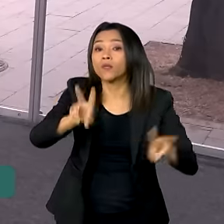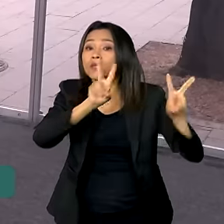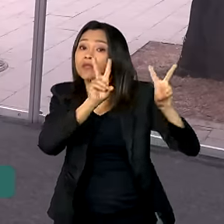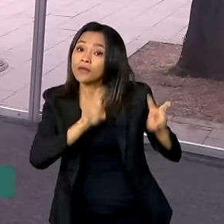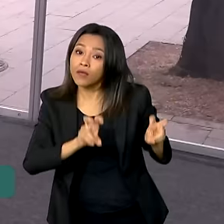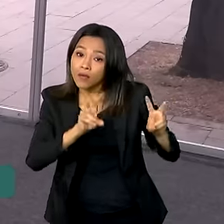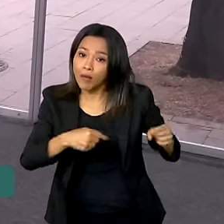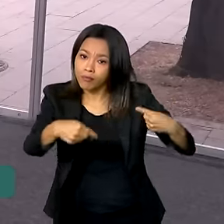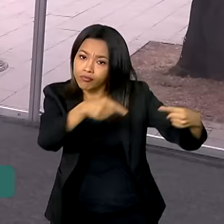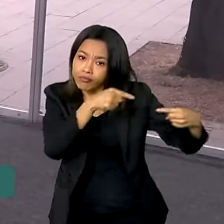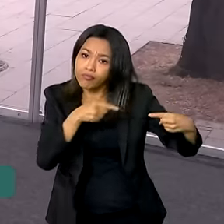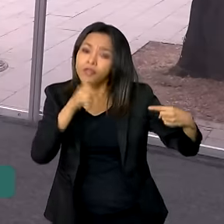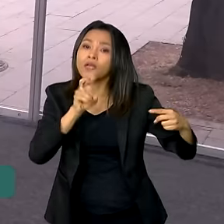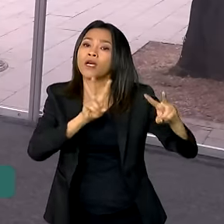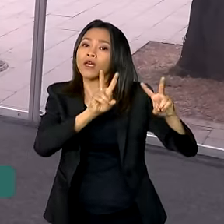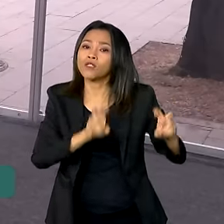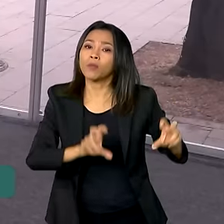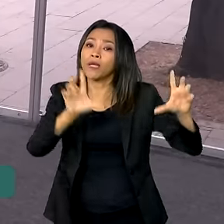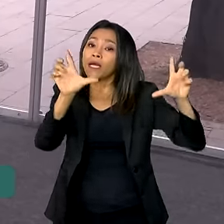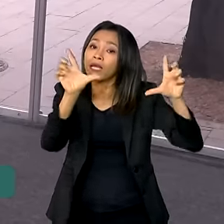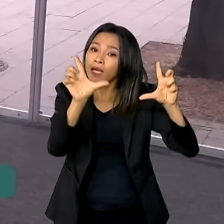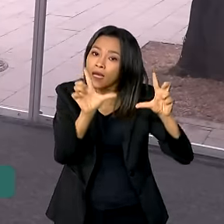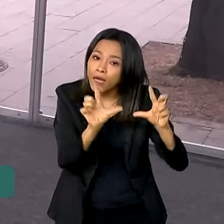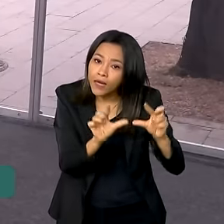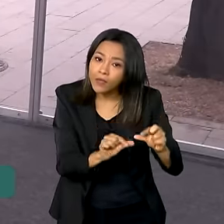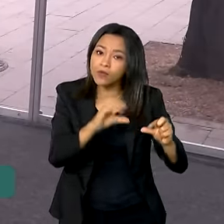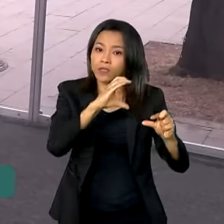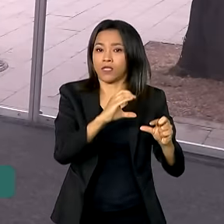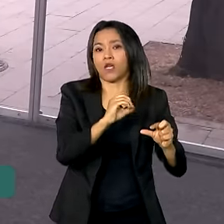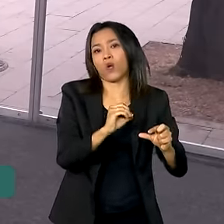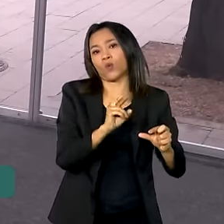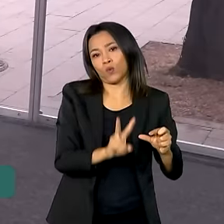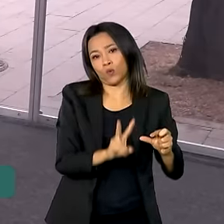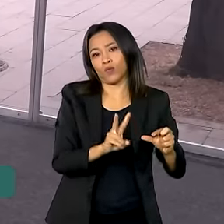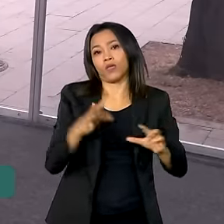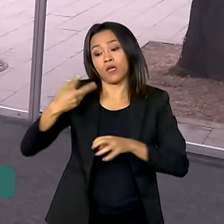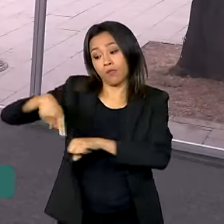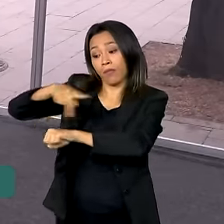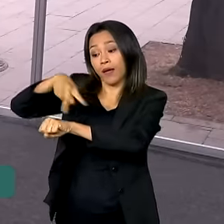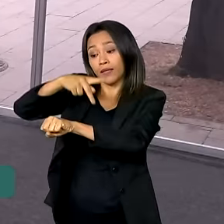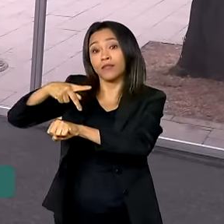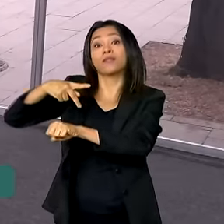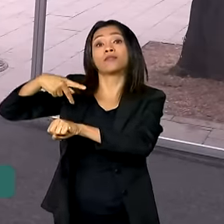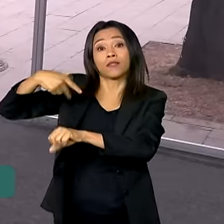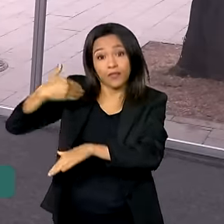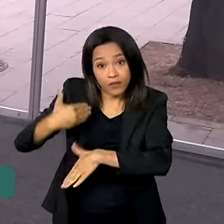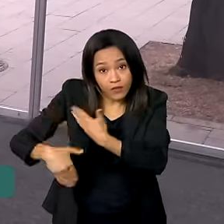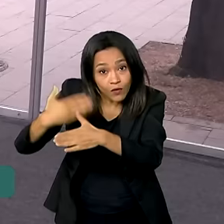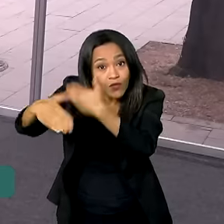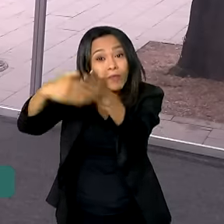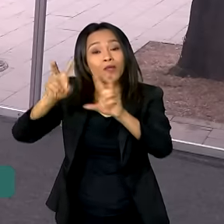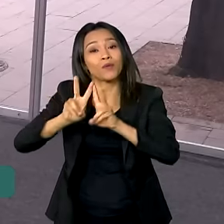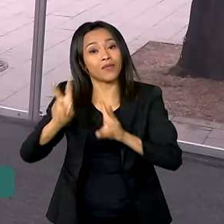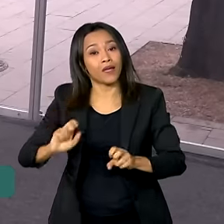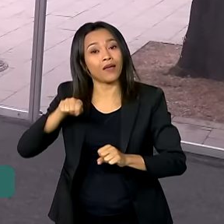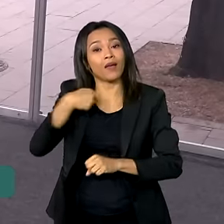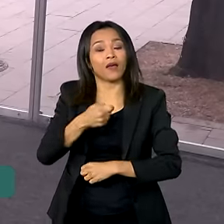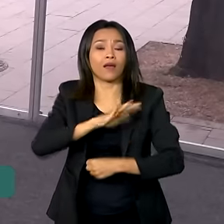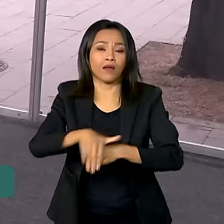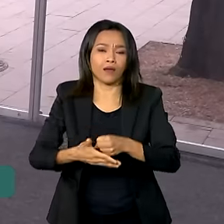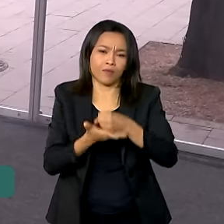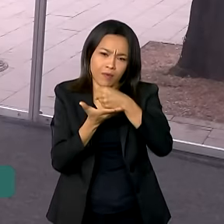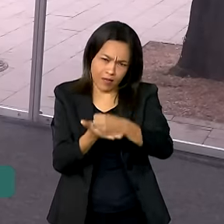de descarbonização econômica de países em desenvolvimento. Então, a gente está falando aí, ministro, de sustentabilidade, né? O Brasil tem ações